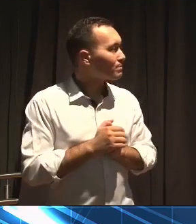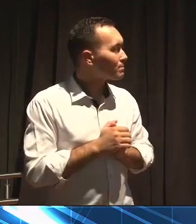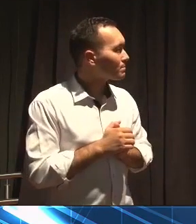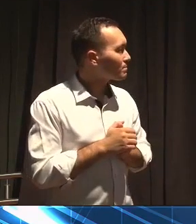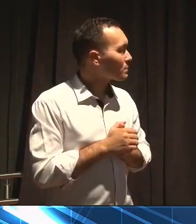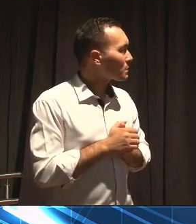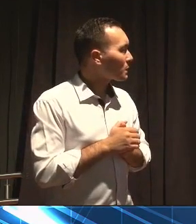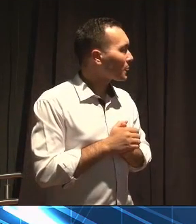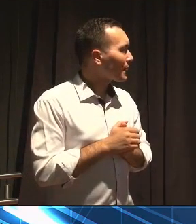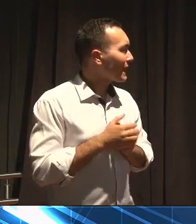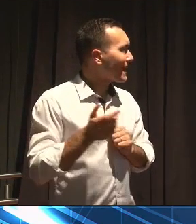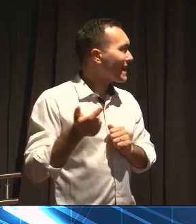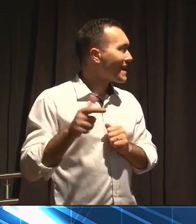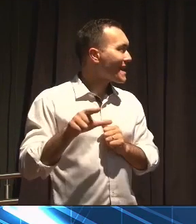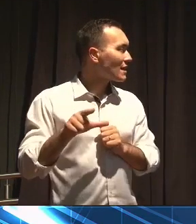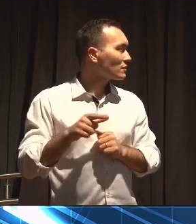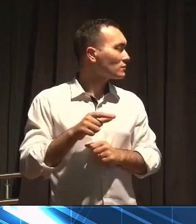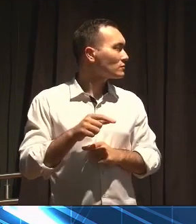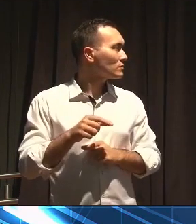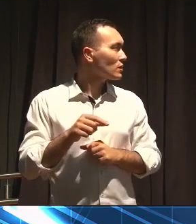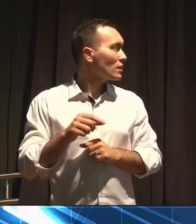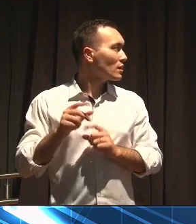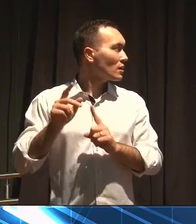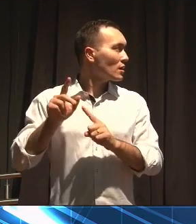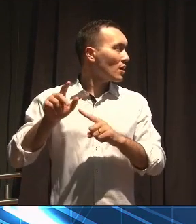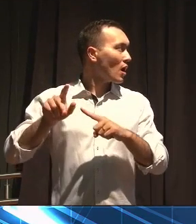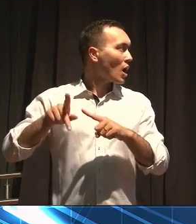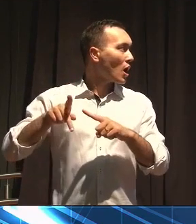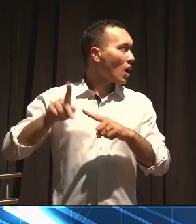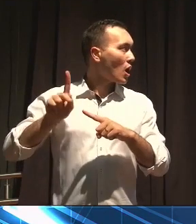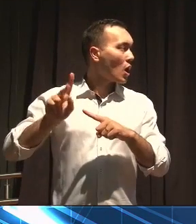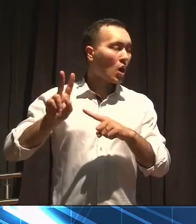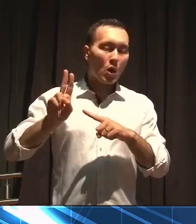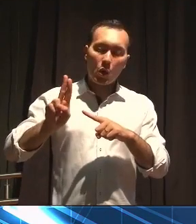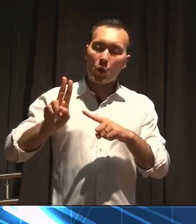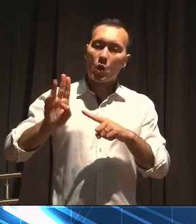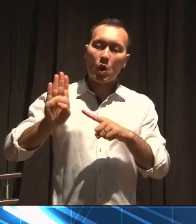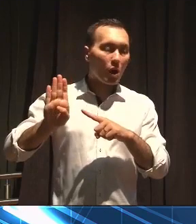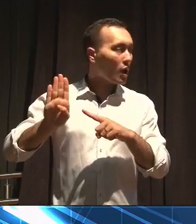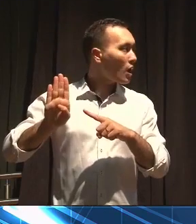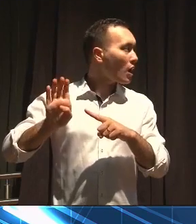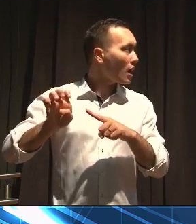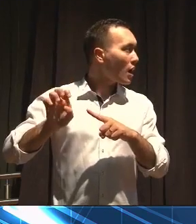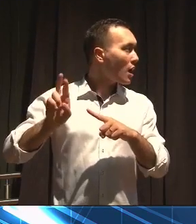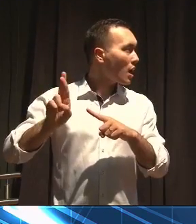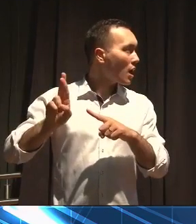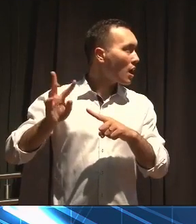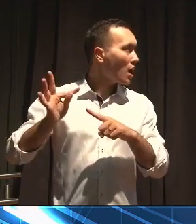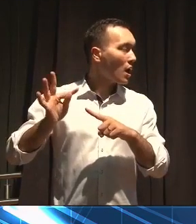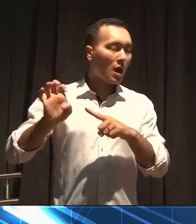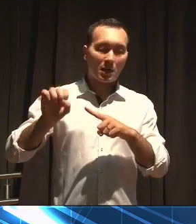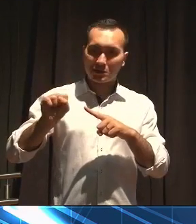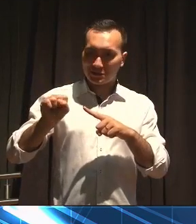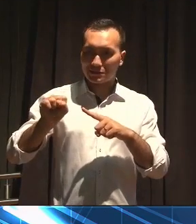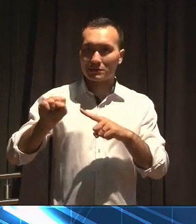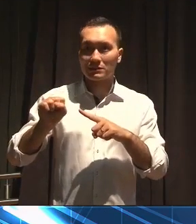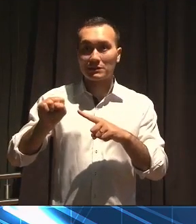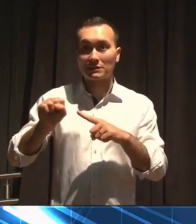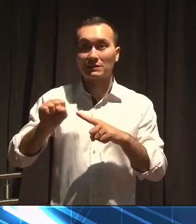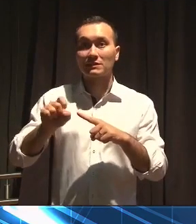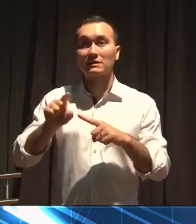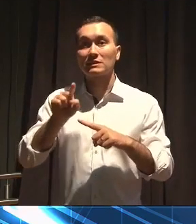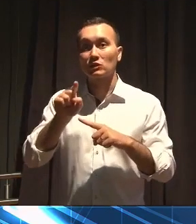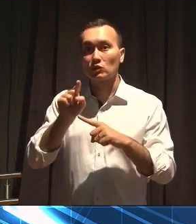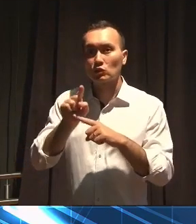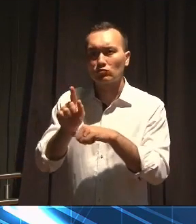também tratar com praticamente quando dentro do Kubernetes, então tratar ele, deixar ele virar uma caixa preta e também